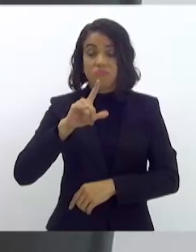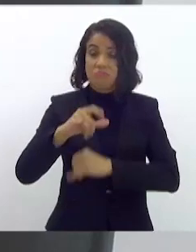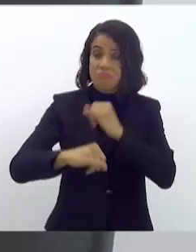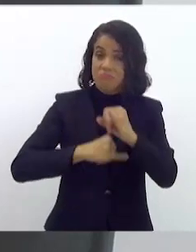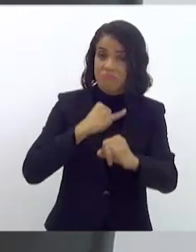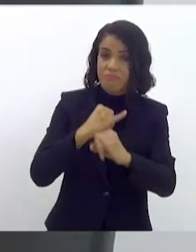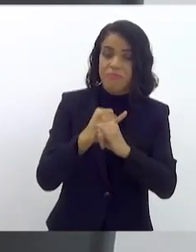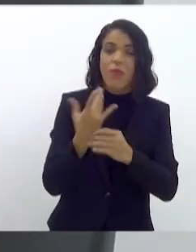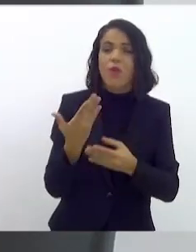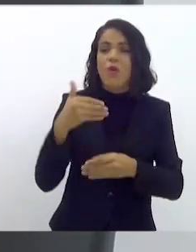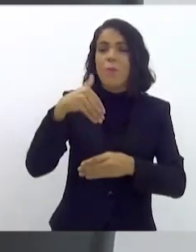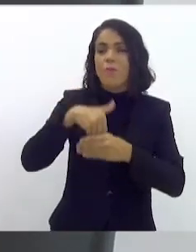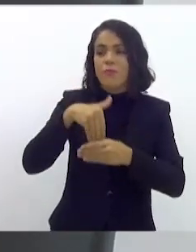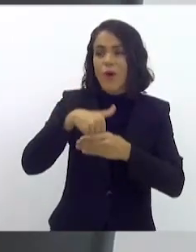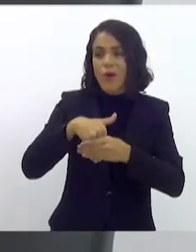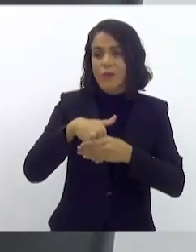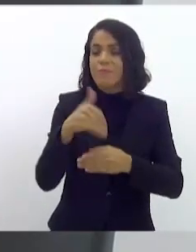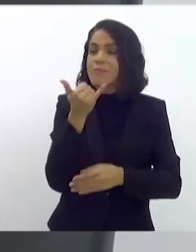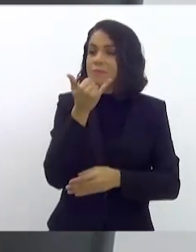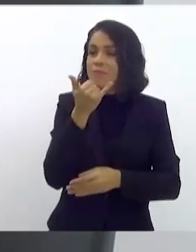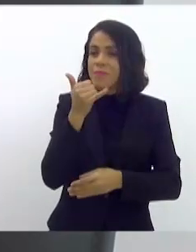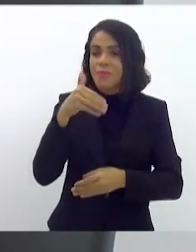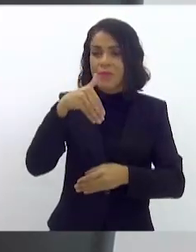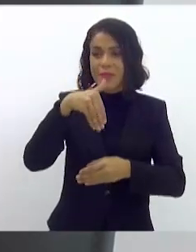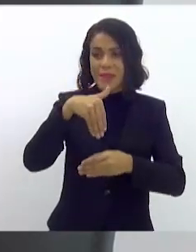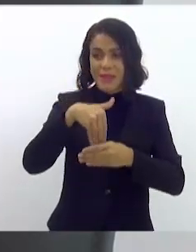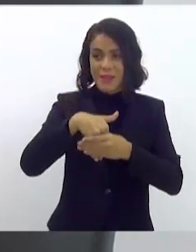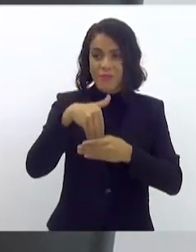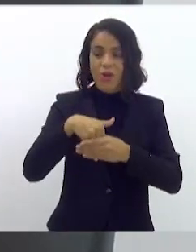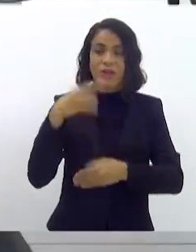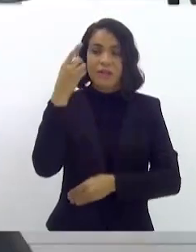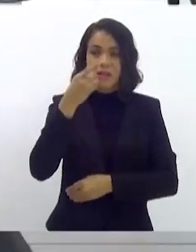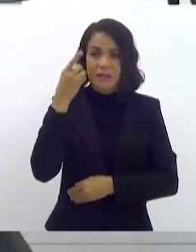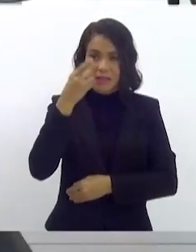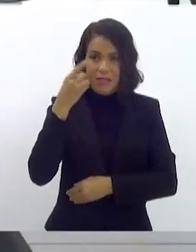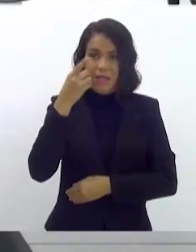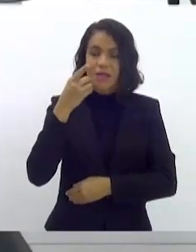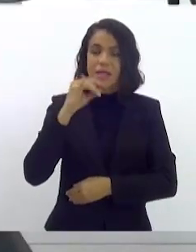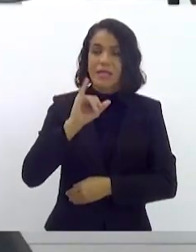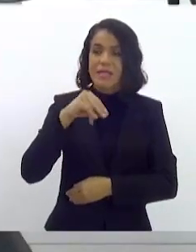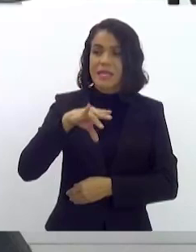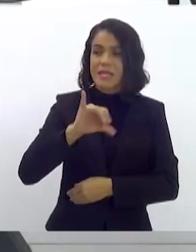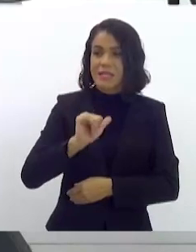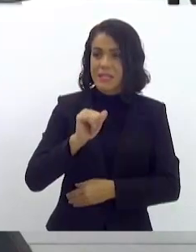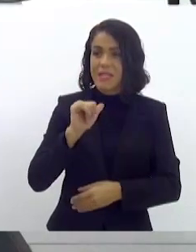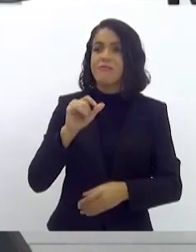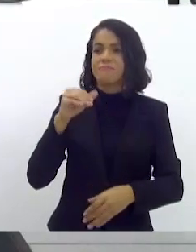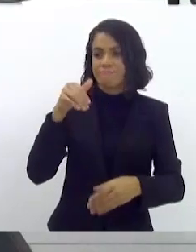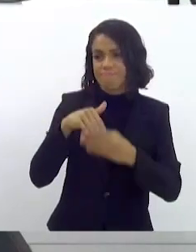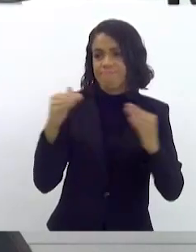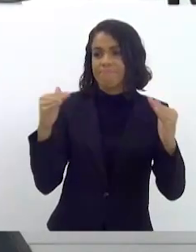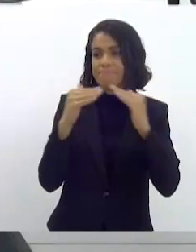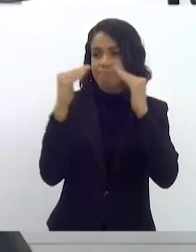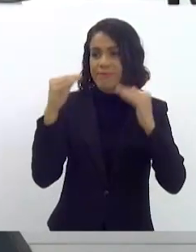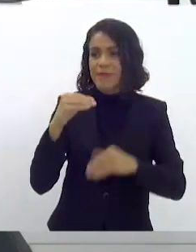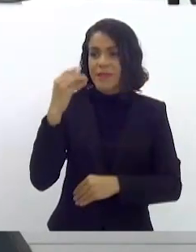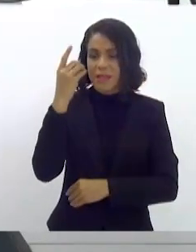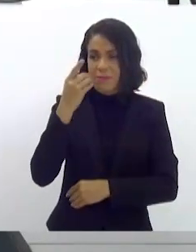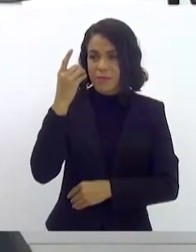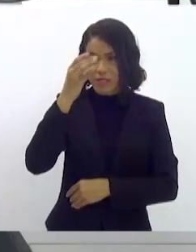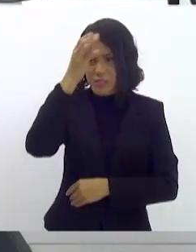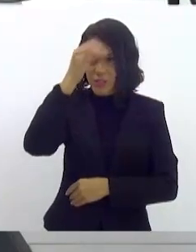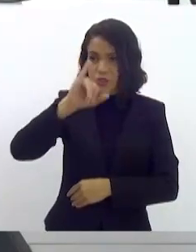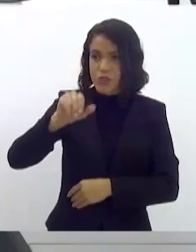como vota a deputada deputada Índia Armelau? Favorável, presidente. Deputada Tia Ju? Favorável. Deputada